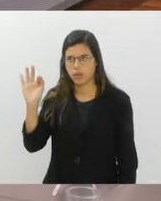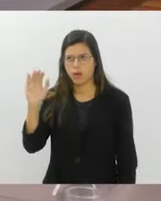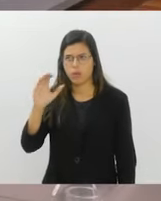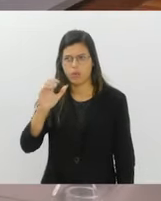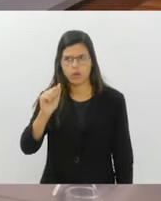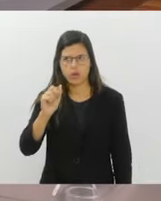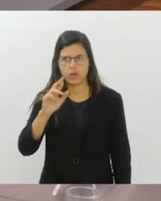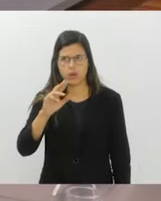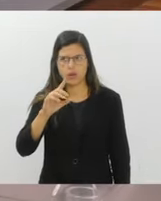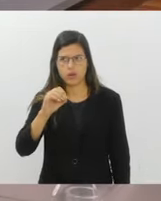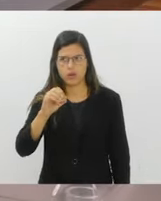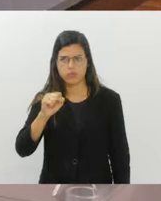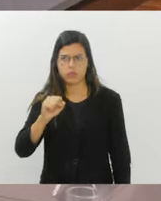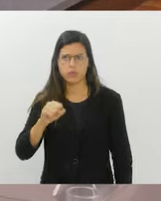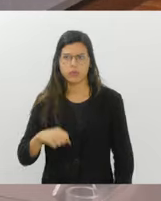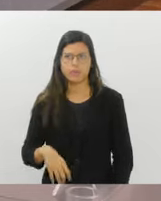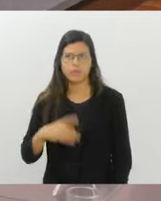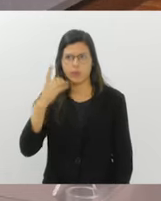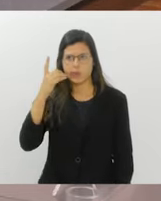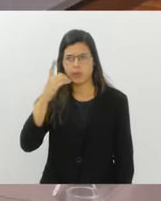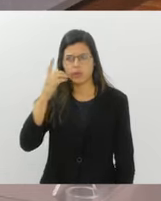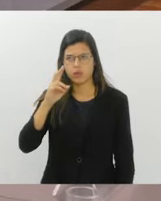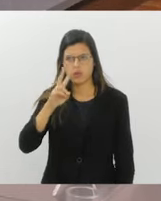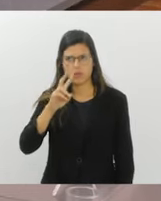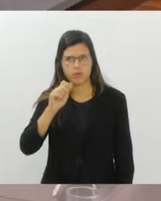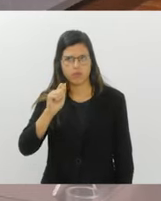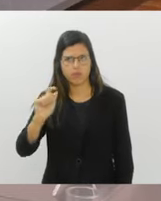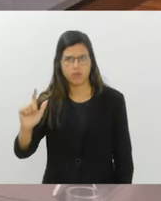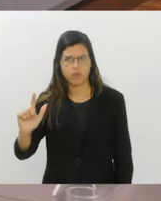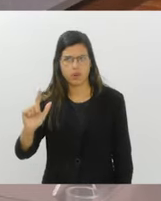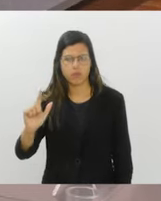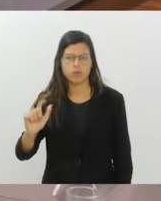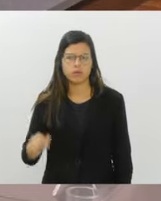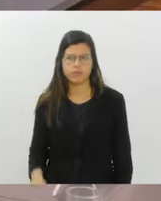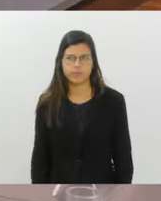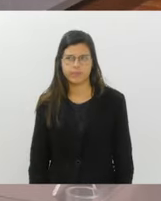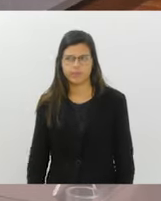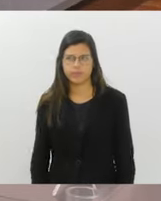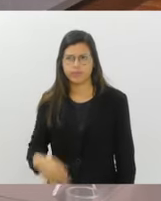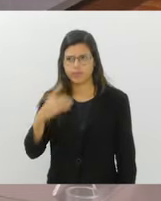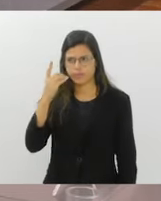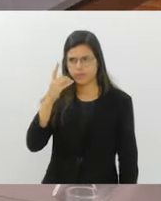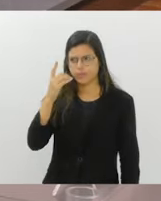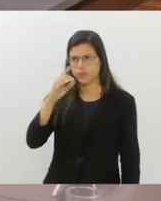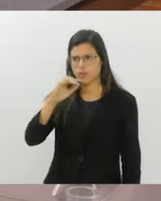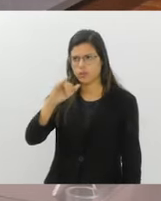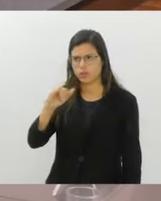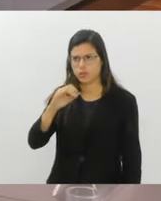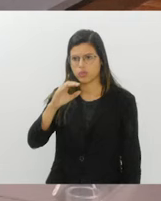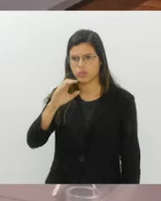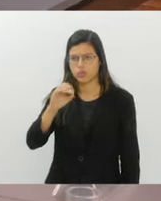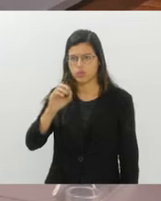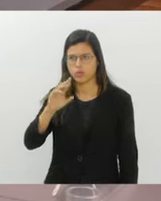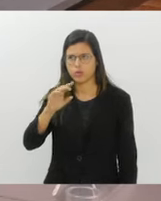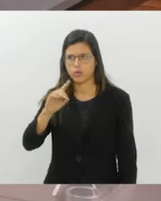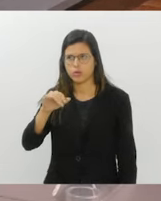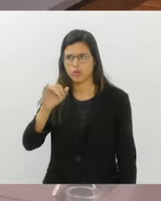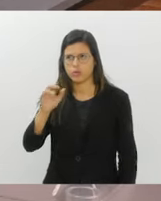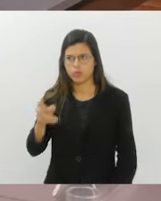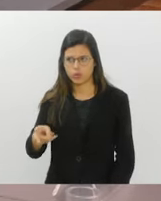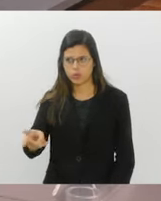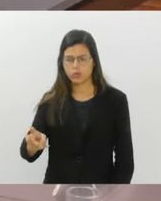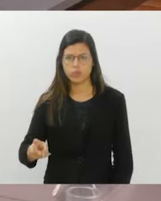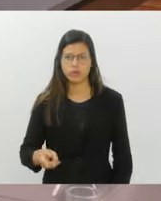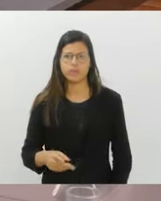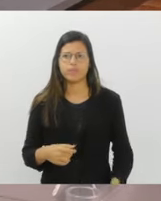Por favor, deputado Valdeciado. Boa tarde, boa tarde. Boa tarde. Deputado Jordi, por favor. E só deixando, só frisando também, que